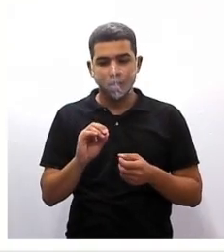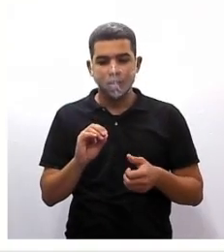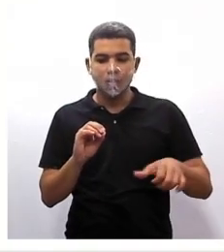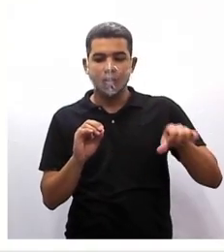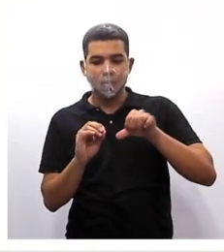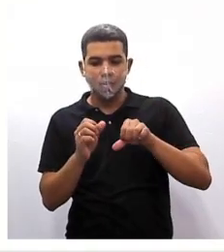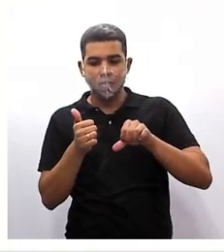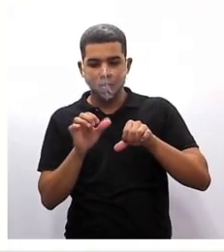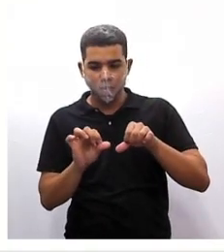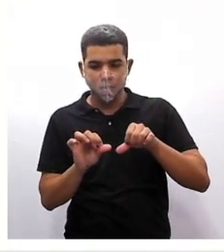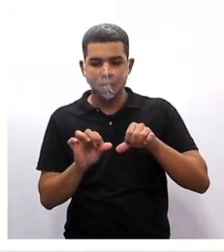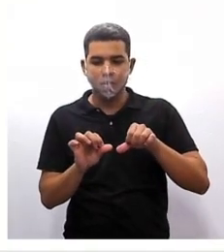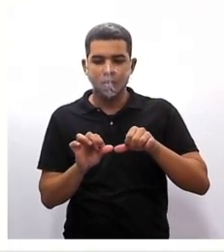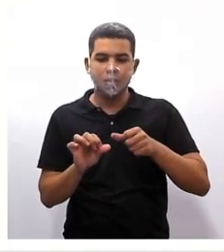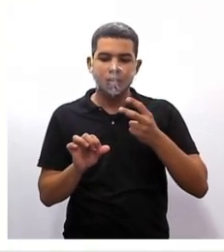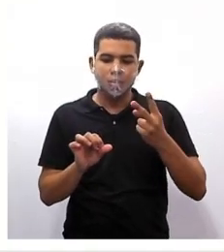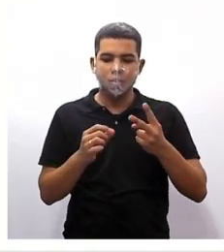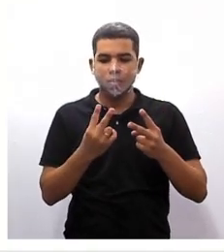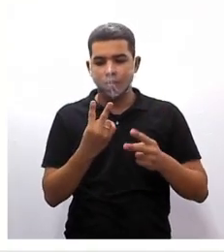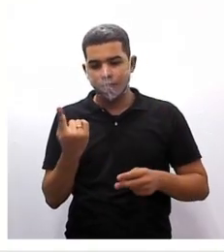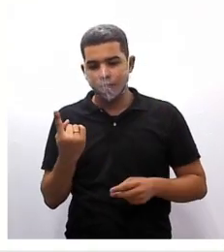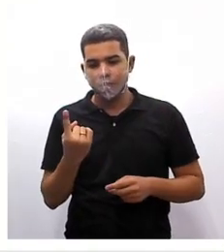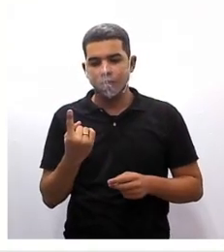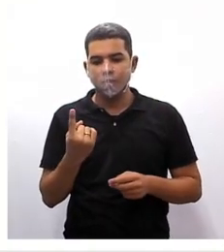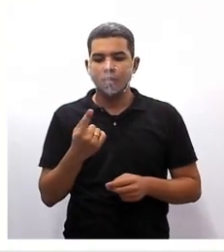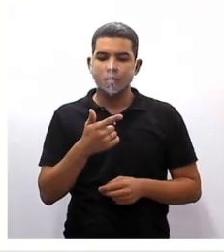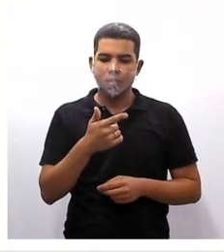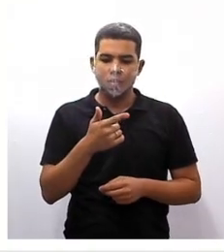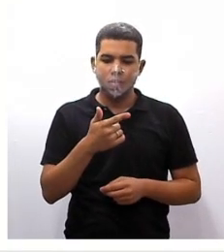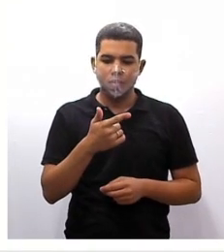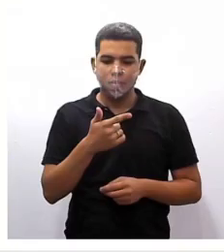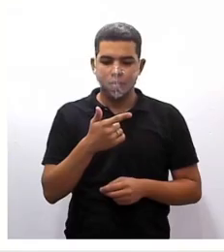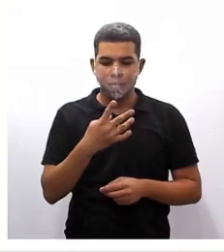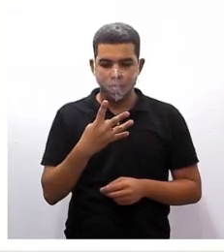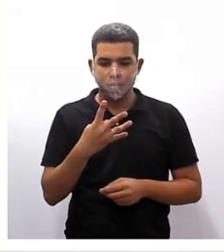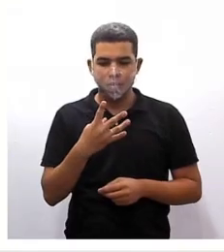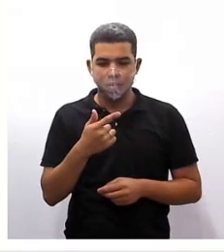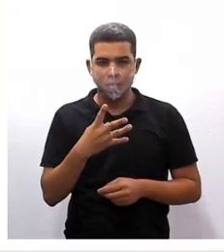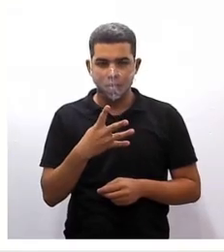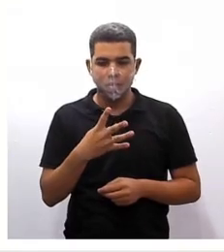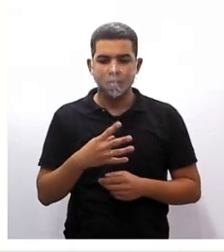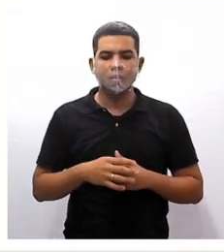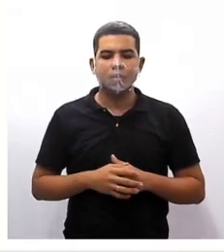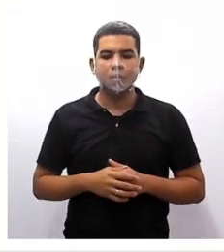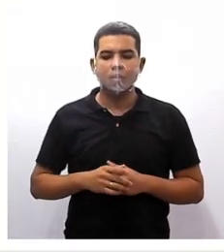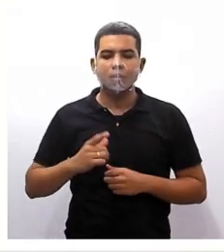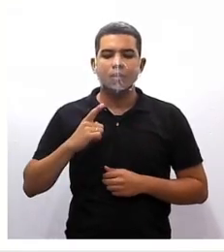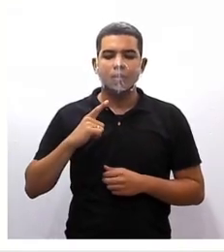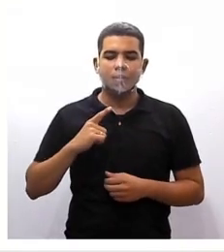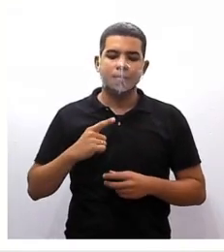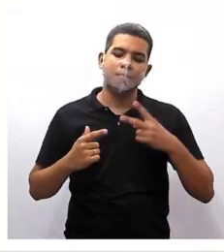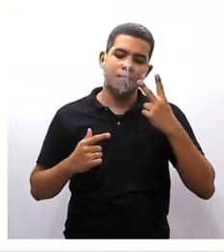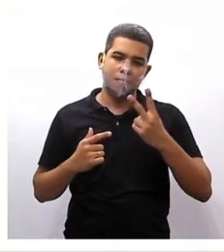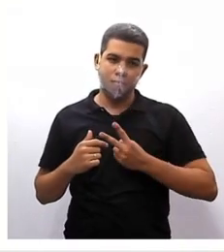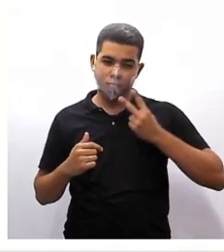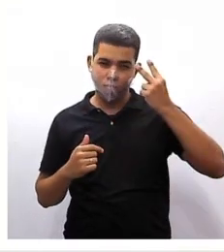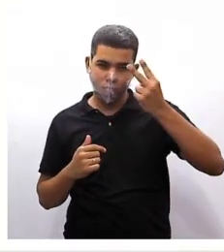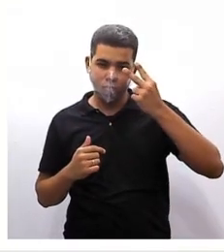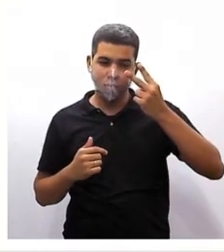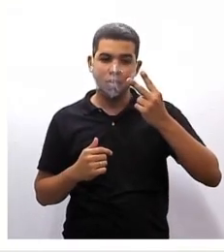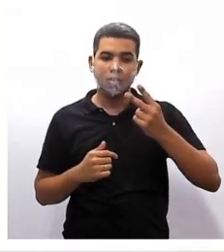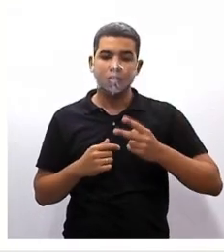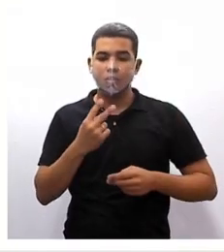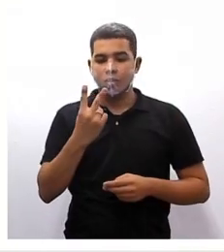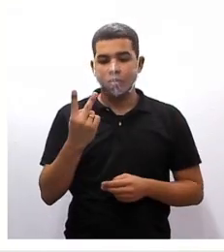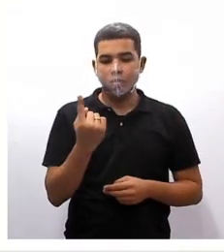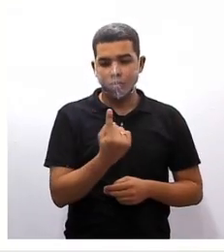Com 2, 20, 21, 25. Então, ó, nesse caso foi 24, né? Sobe 2. 2 mais 1,